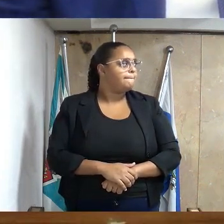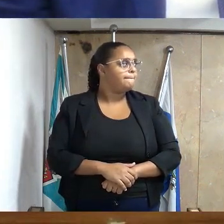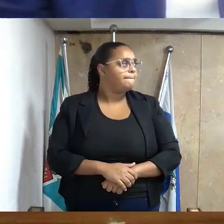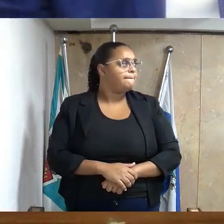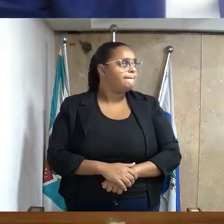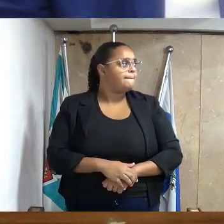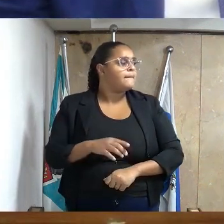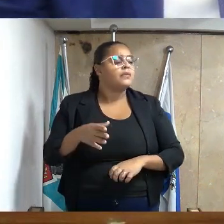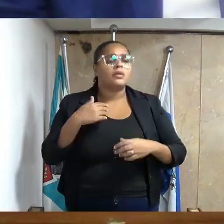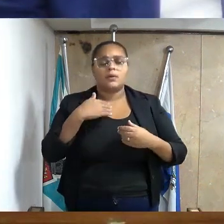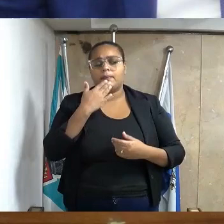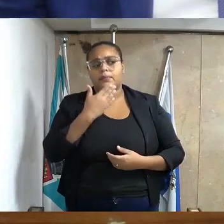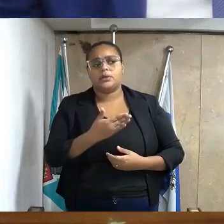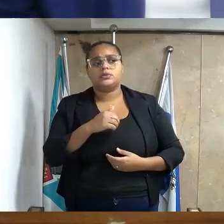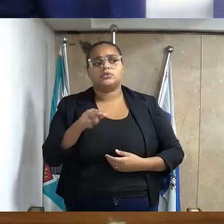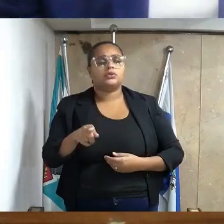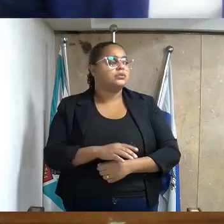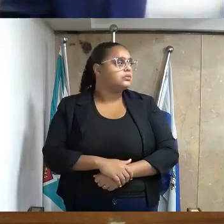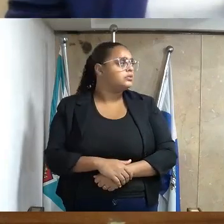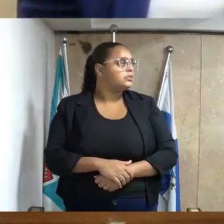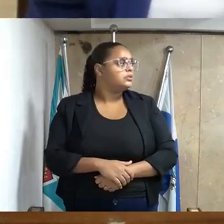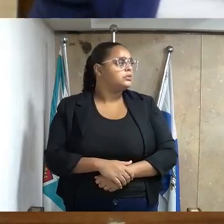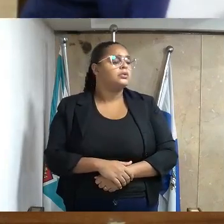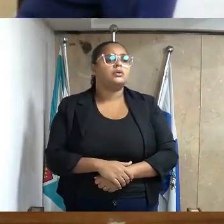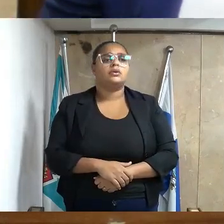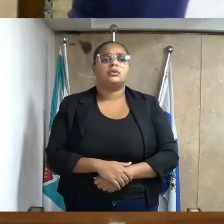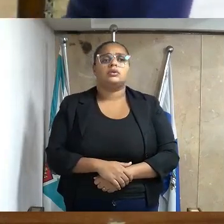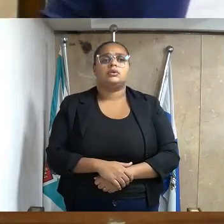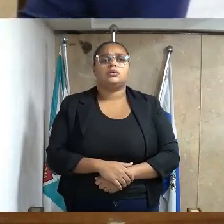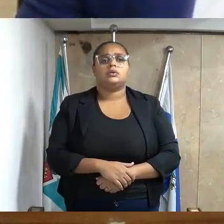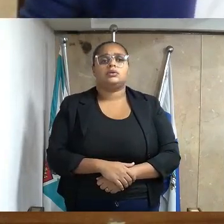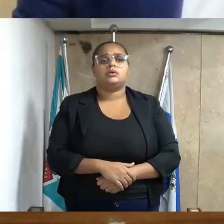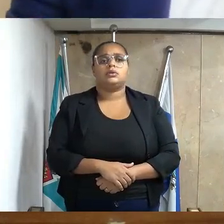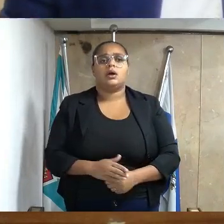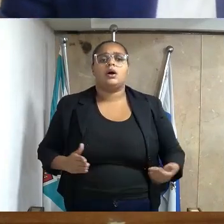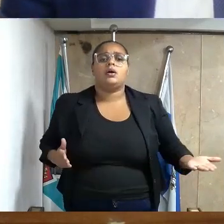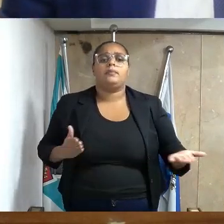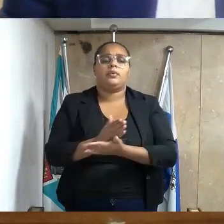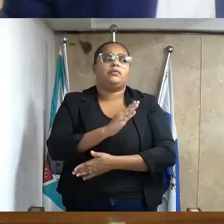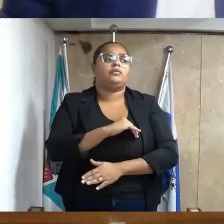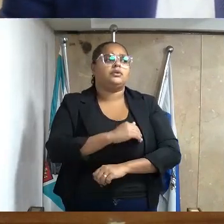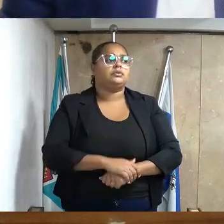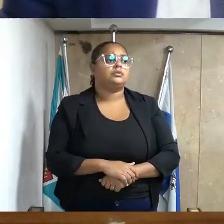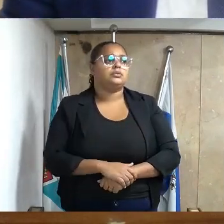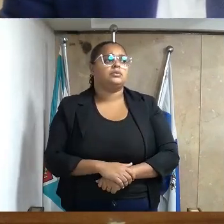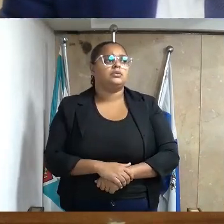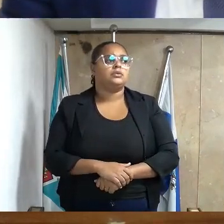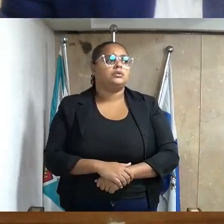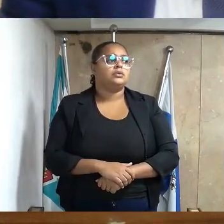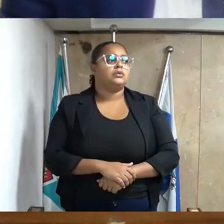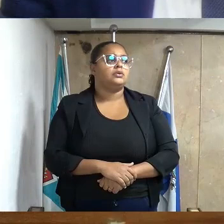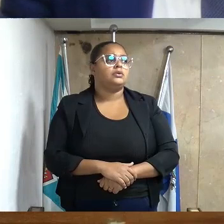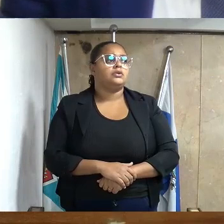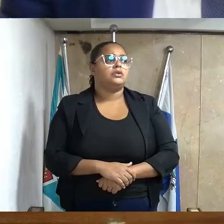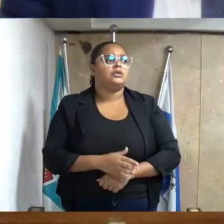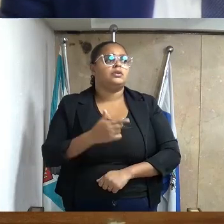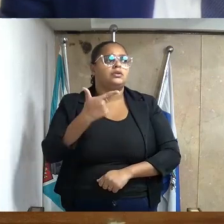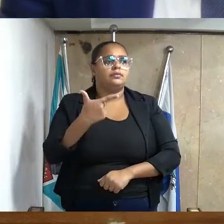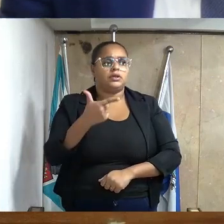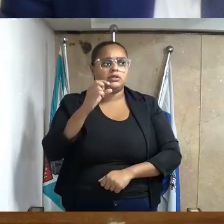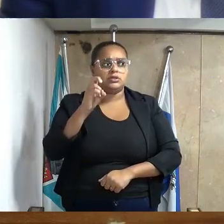A mesa cata o pedido de Vossa Excelência. A matéria encontra-se aprovada por